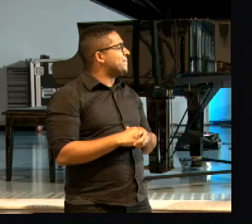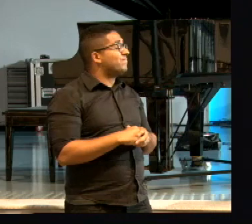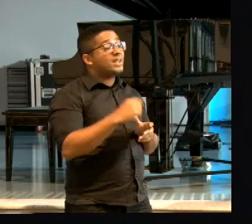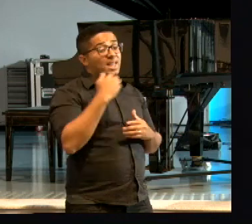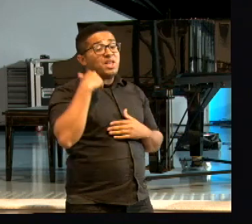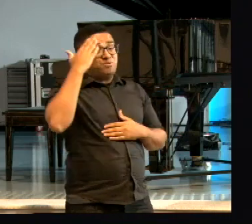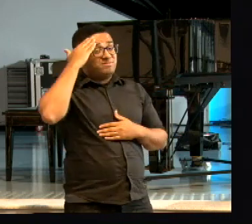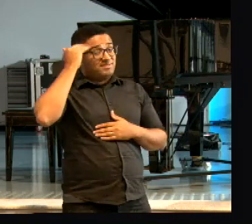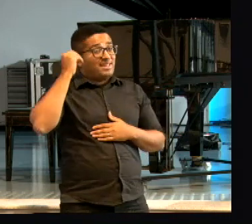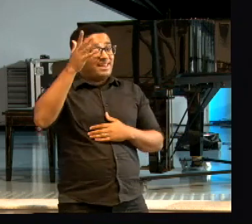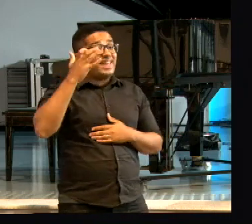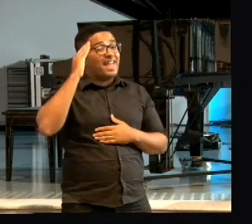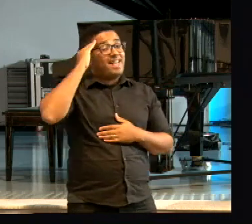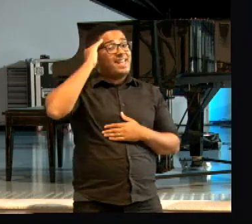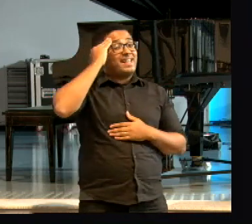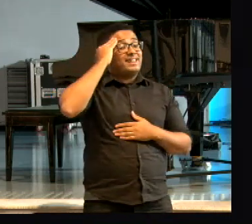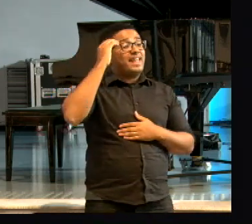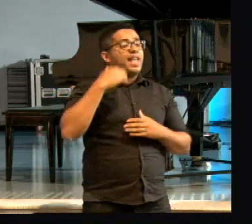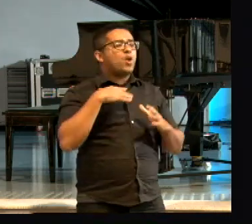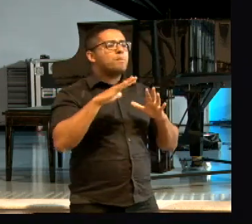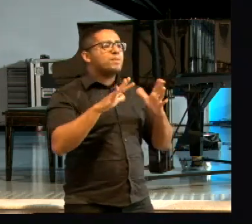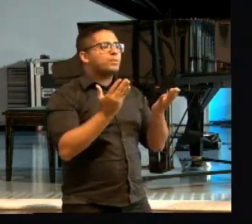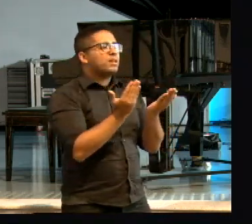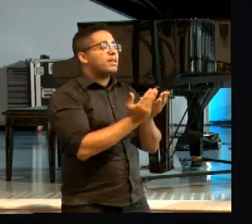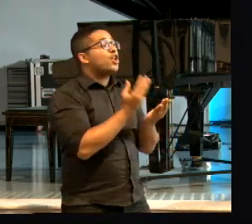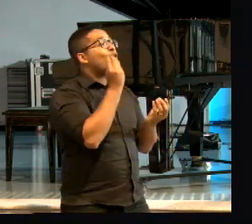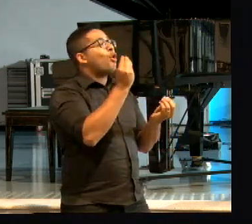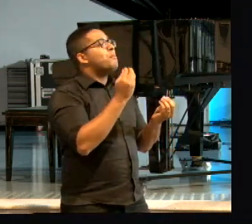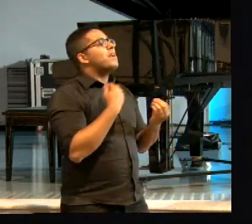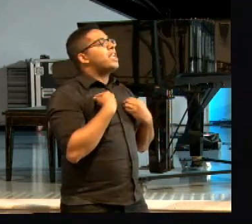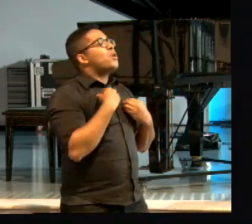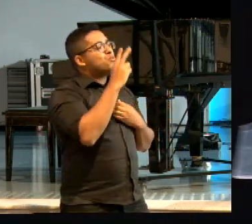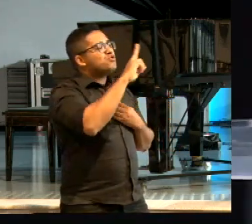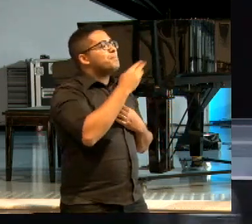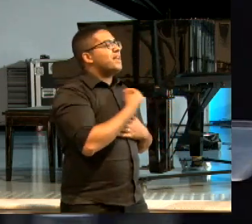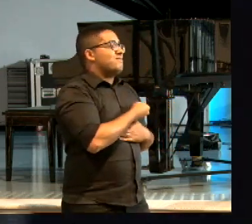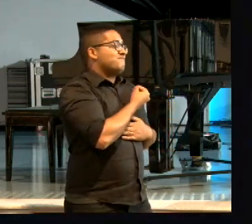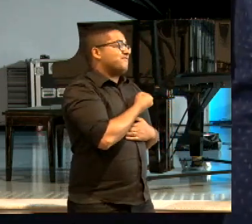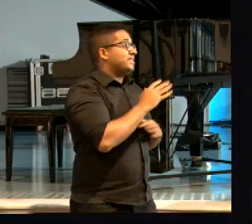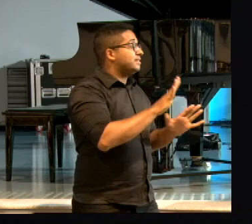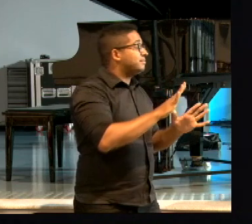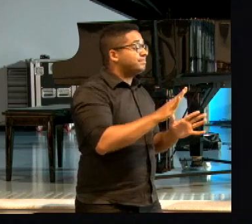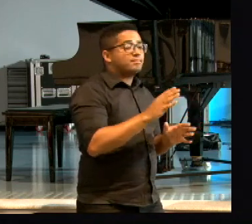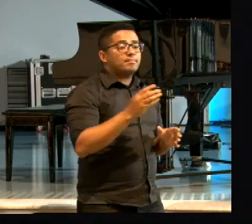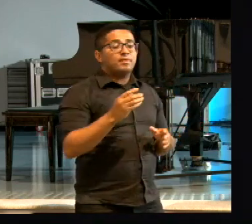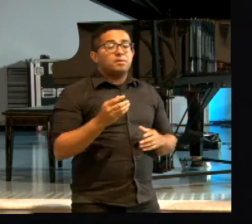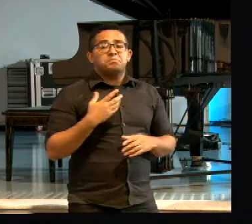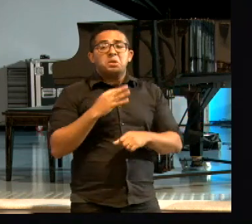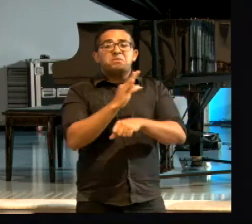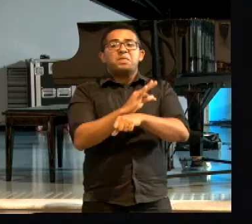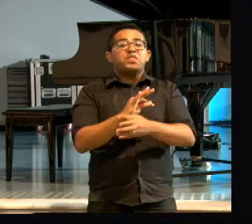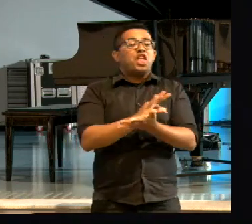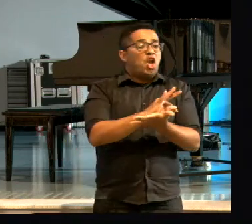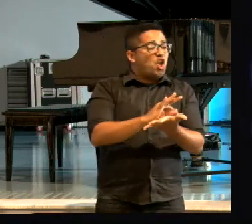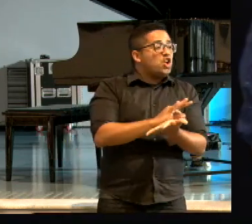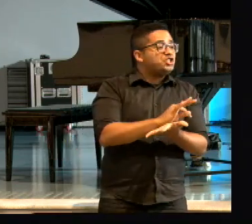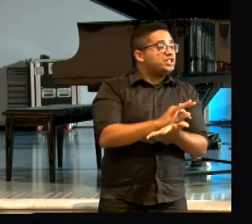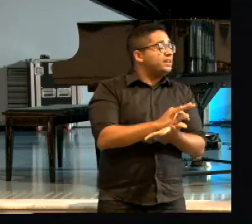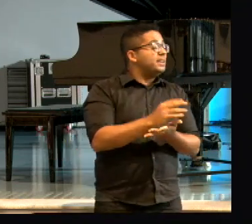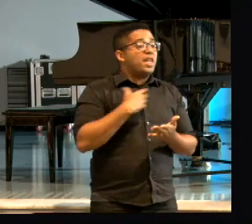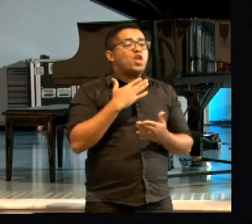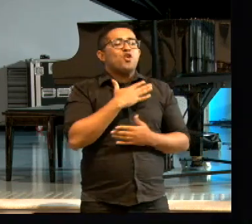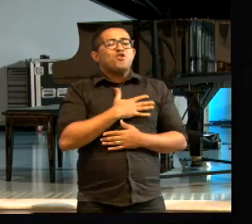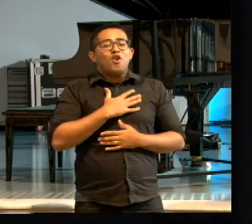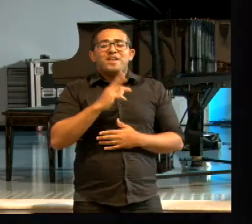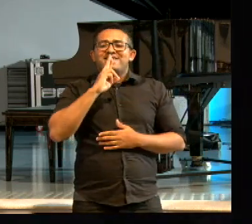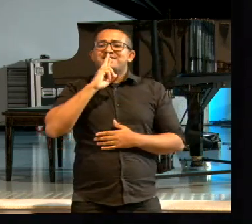Eu sei que ele quer localizar meu código básico de crença, meu trilho teológico. E muitas vezes eu gosto de responder